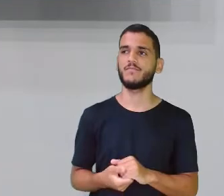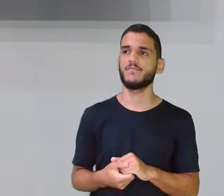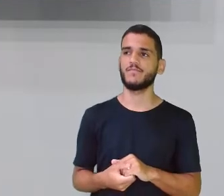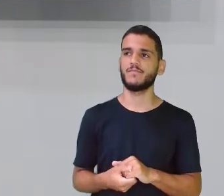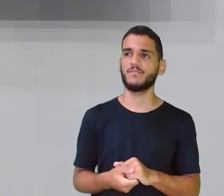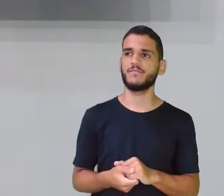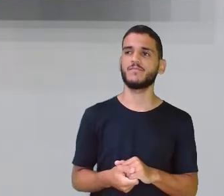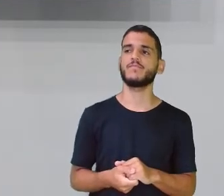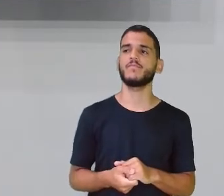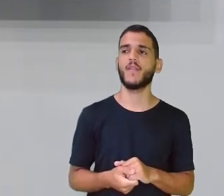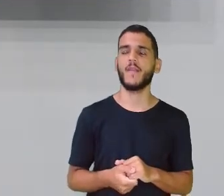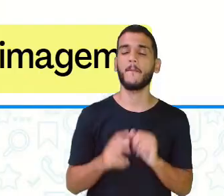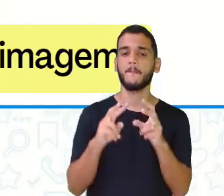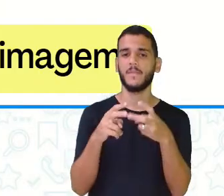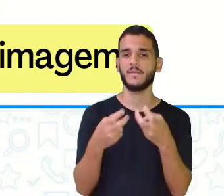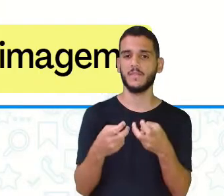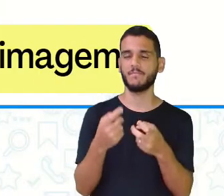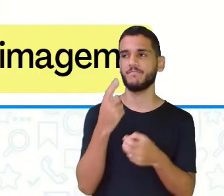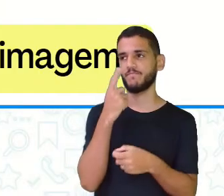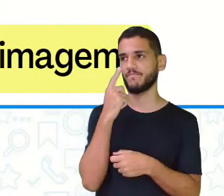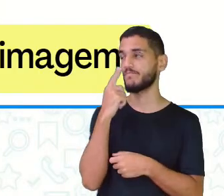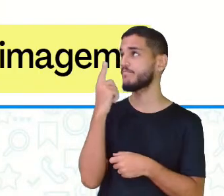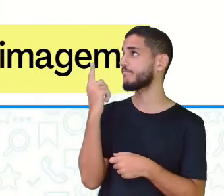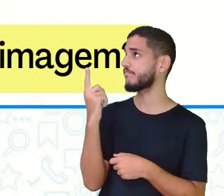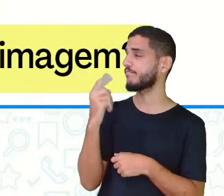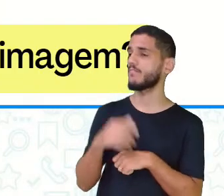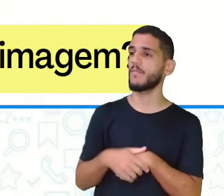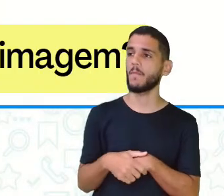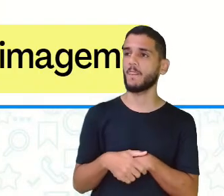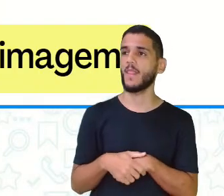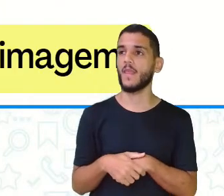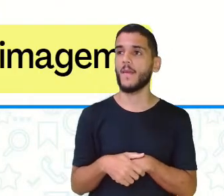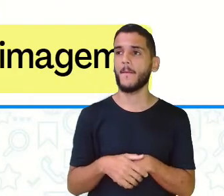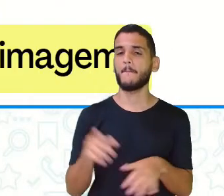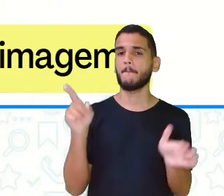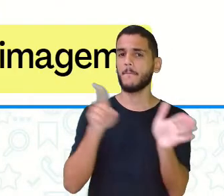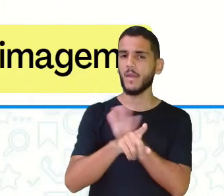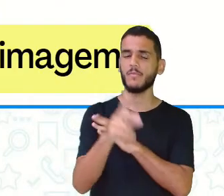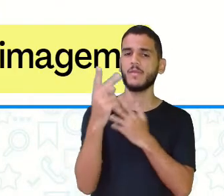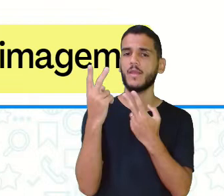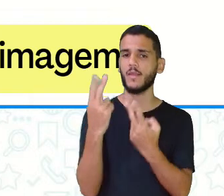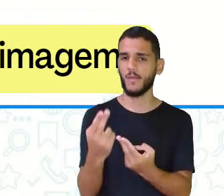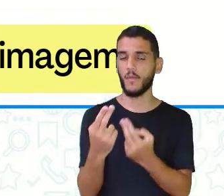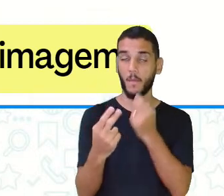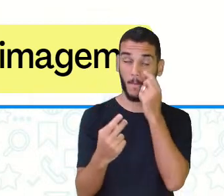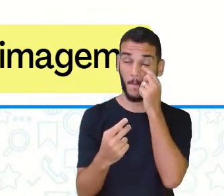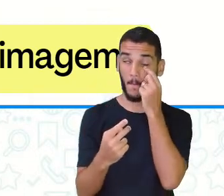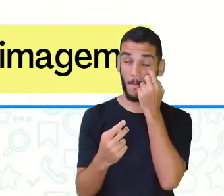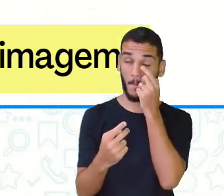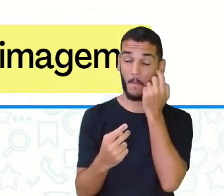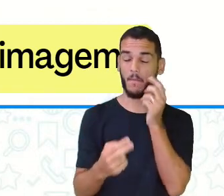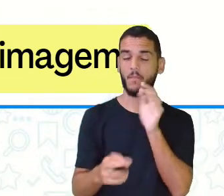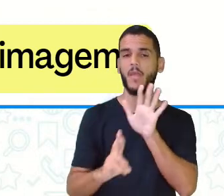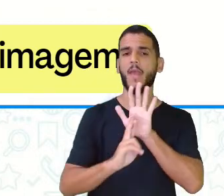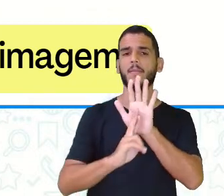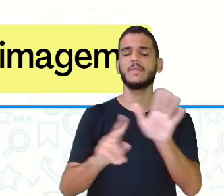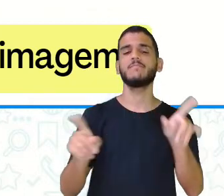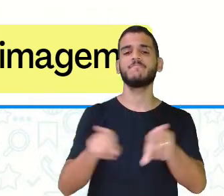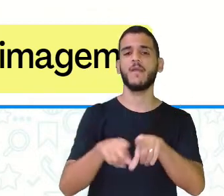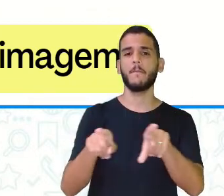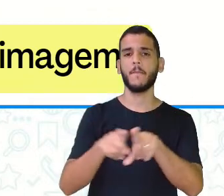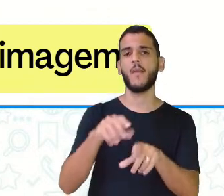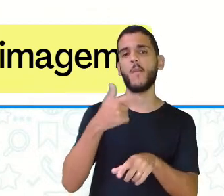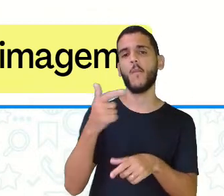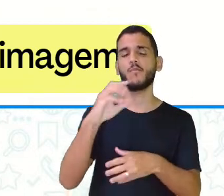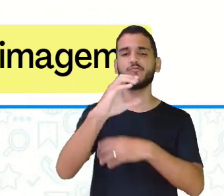só. Essa outra imagem aqui que eu perguntei a mesma coisa, se você sabe o que é que representa, ela representa também um outro ciclo